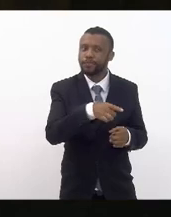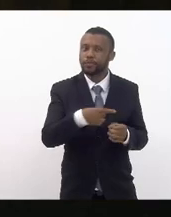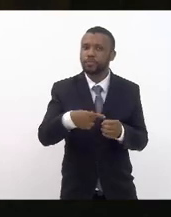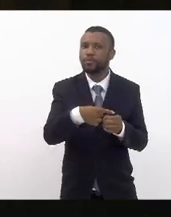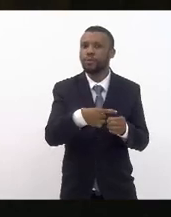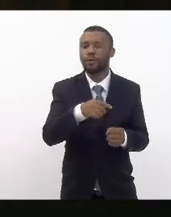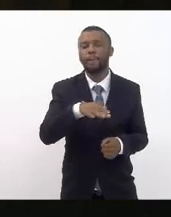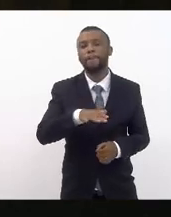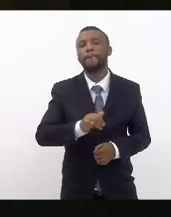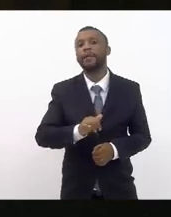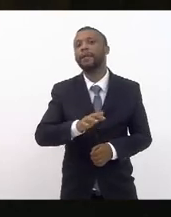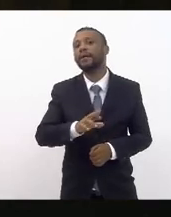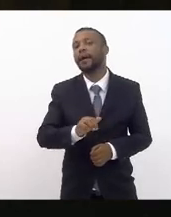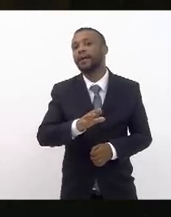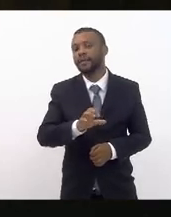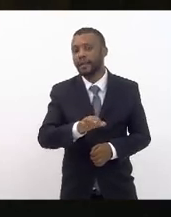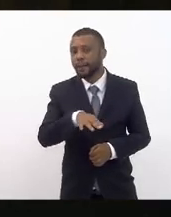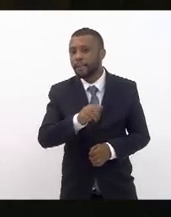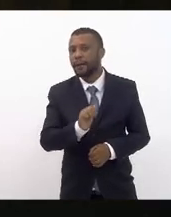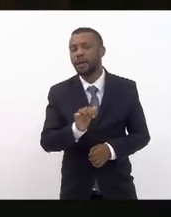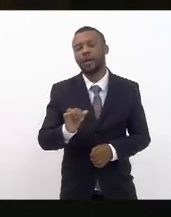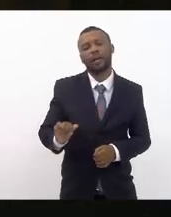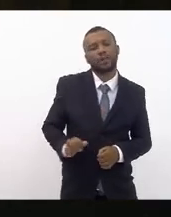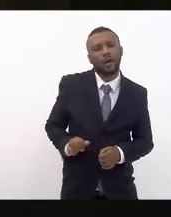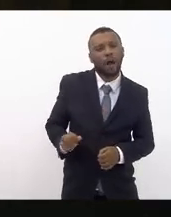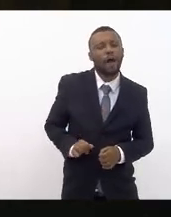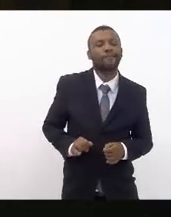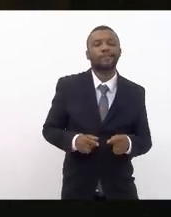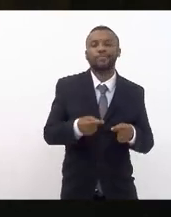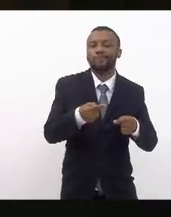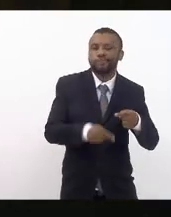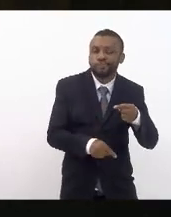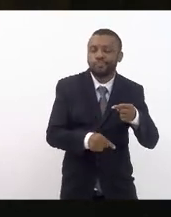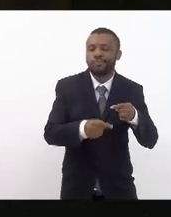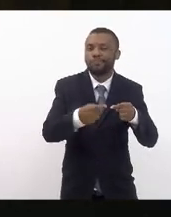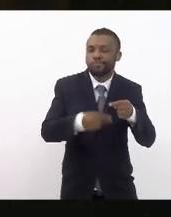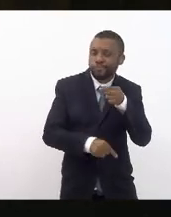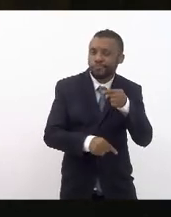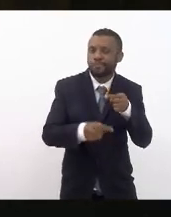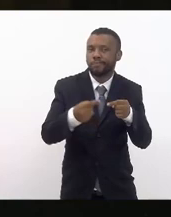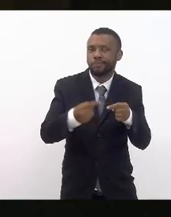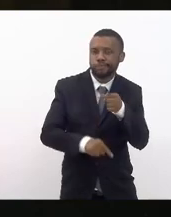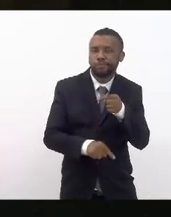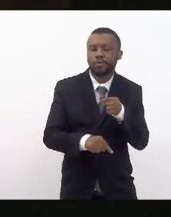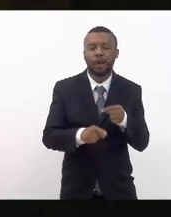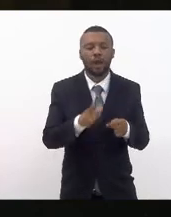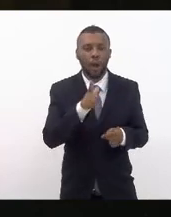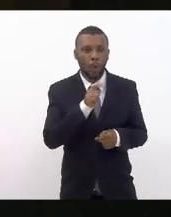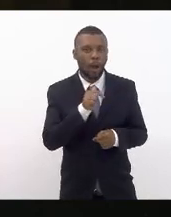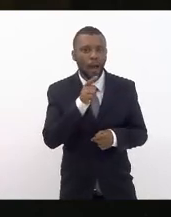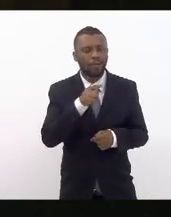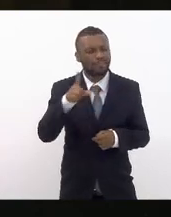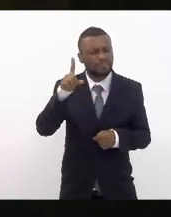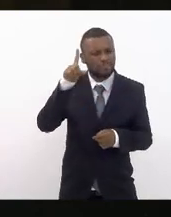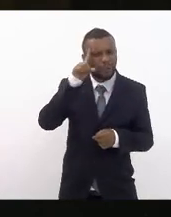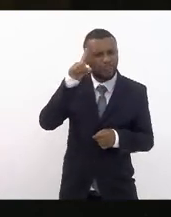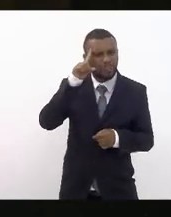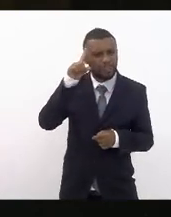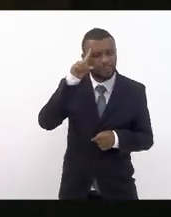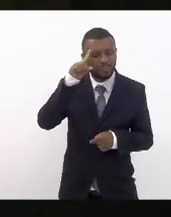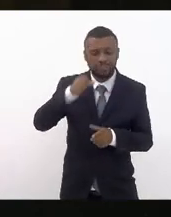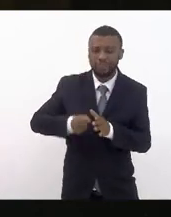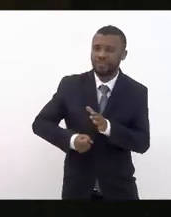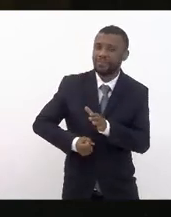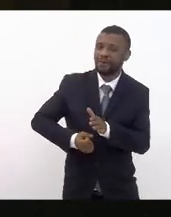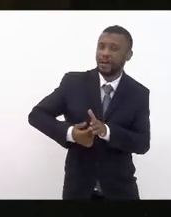não só com a interrupção do fornecimento, como eu dizia, muitas vezes por dias,